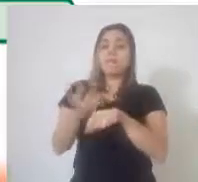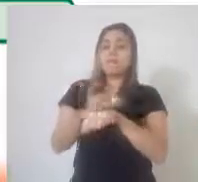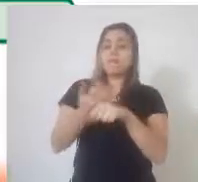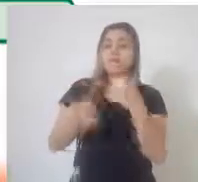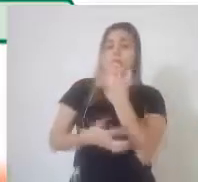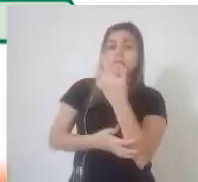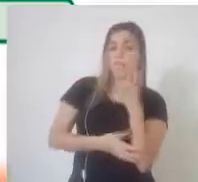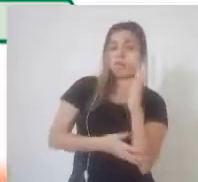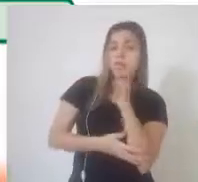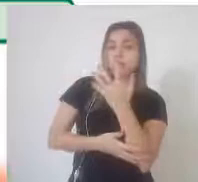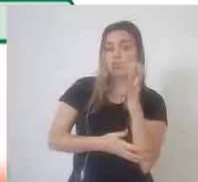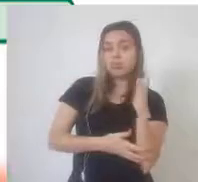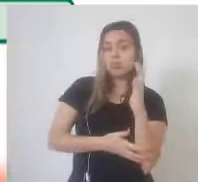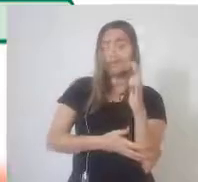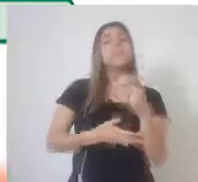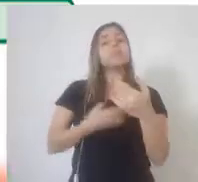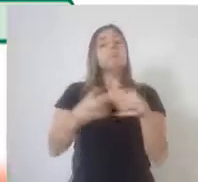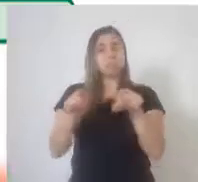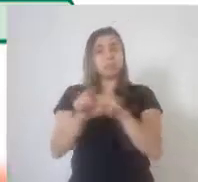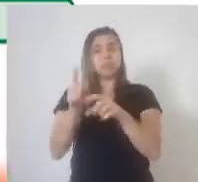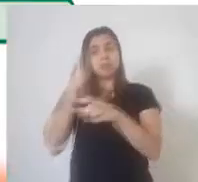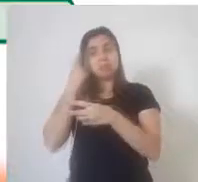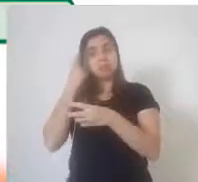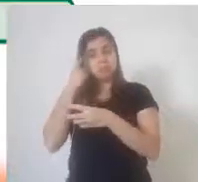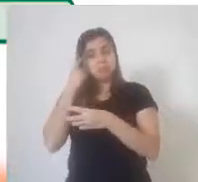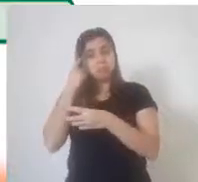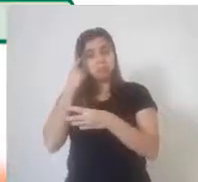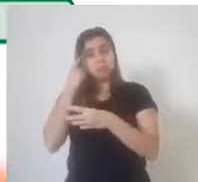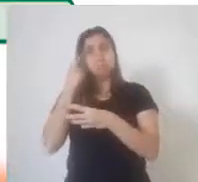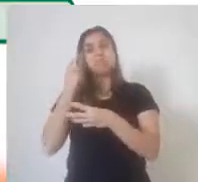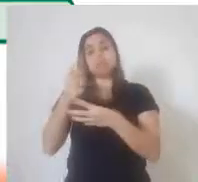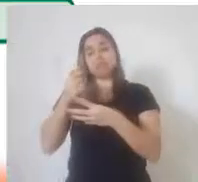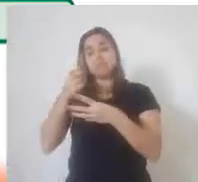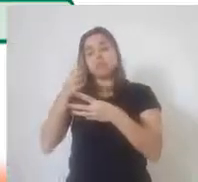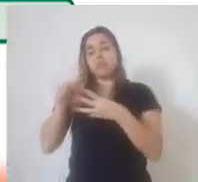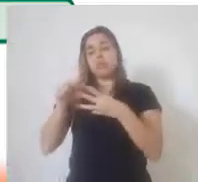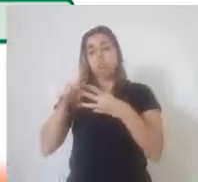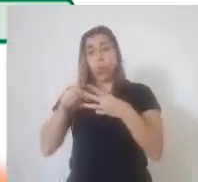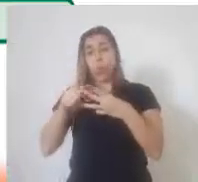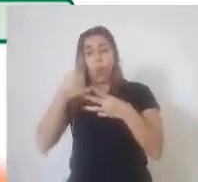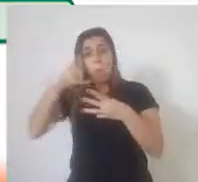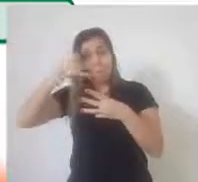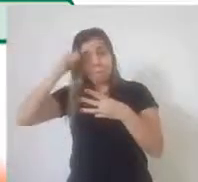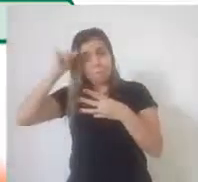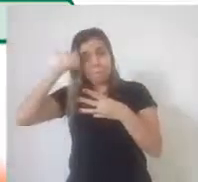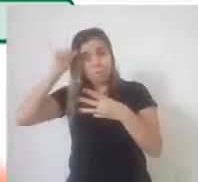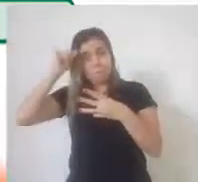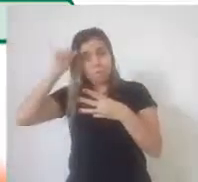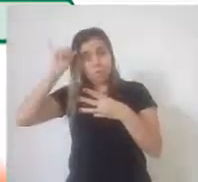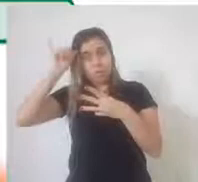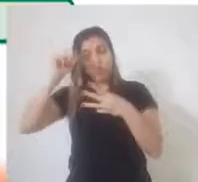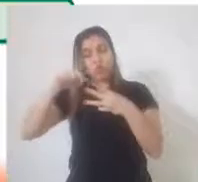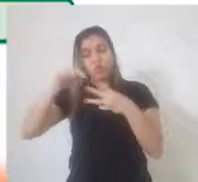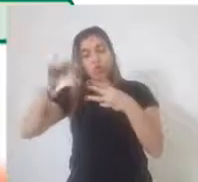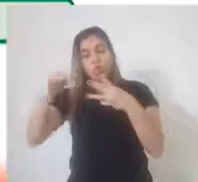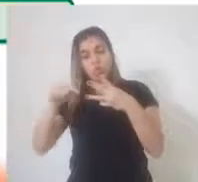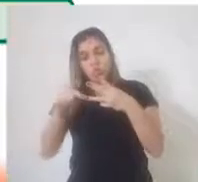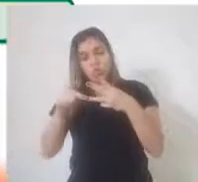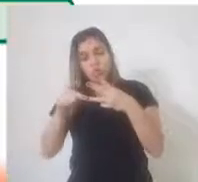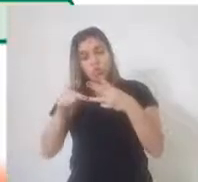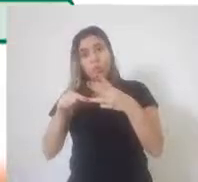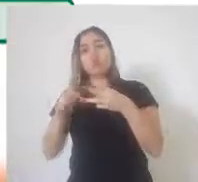esse intermediário aqui, no caso esse herbívoro que é o boi, né, a gente vai direto para a